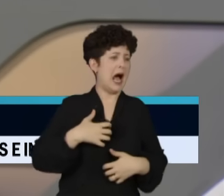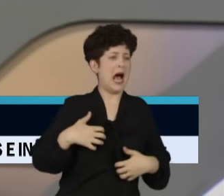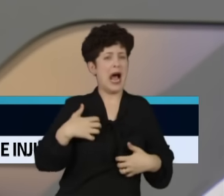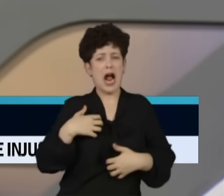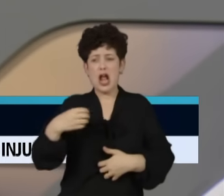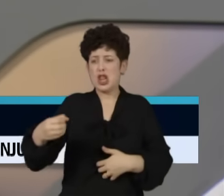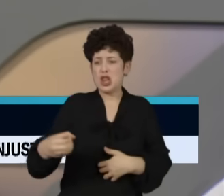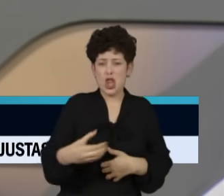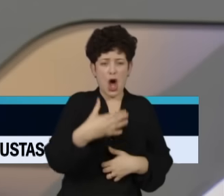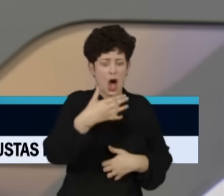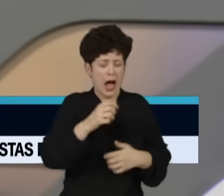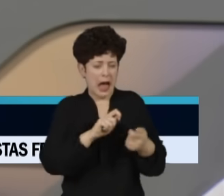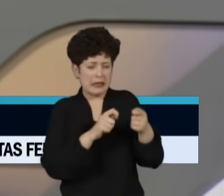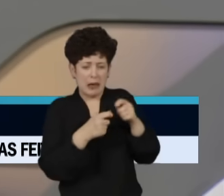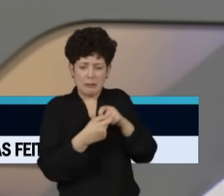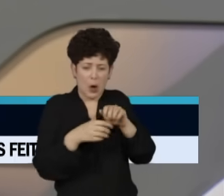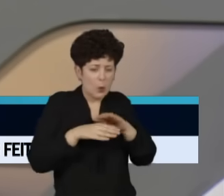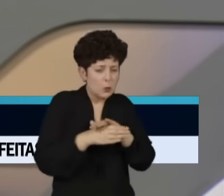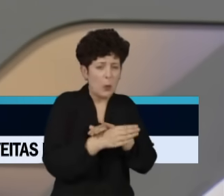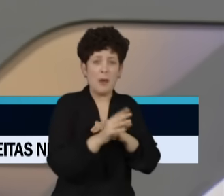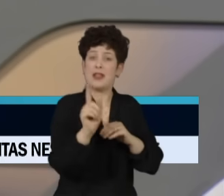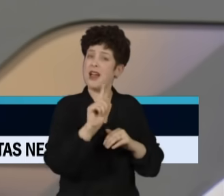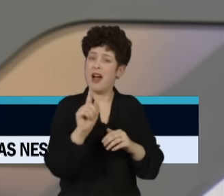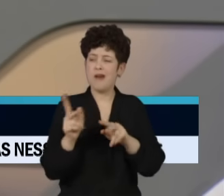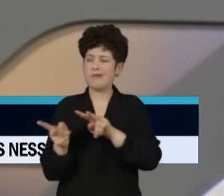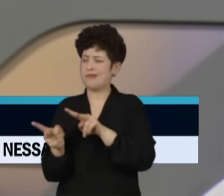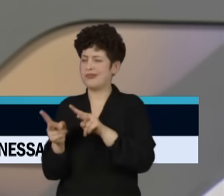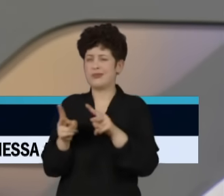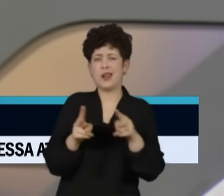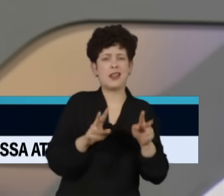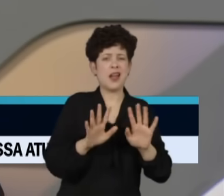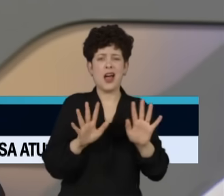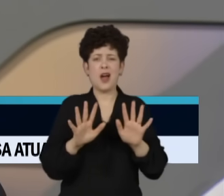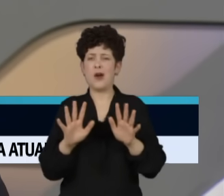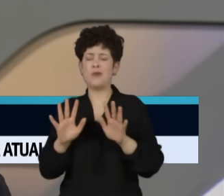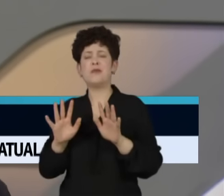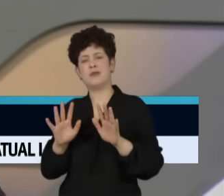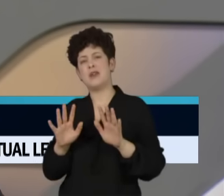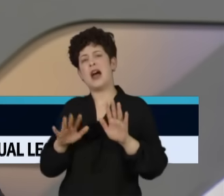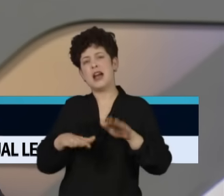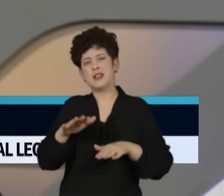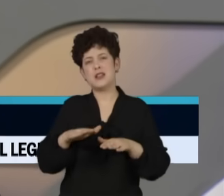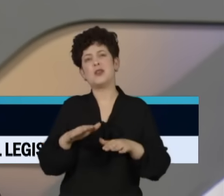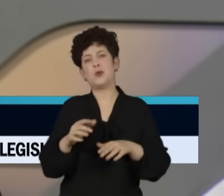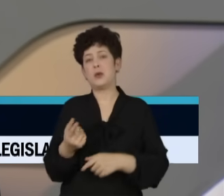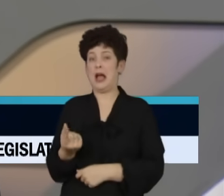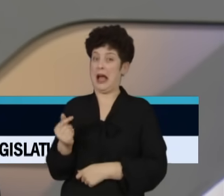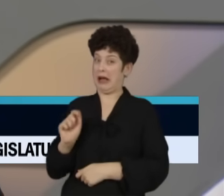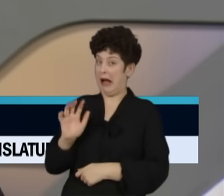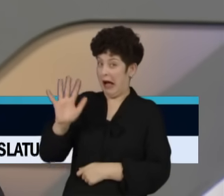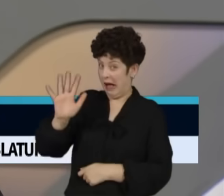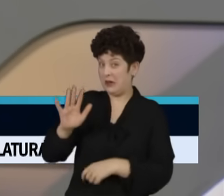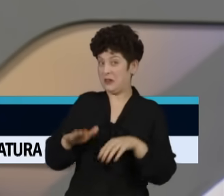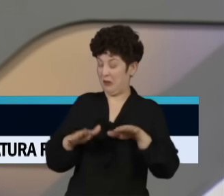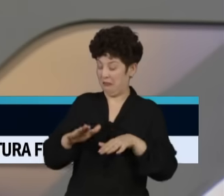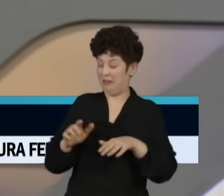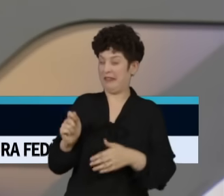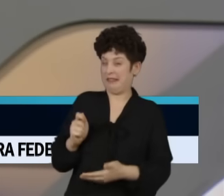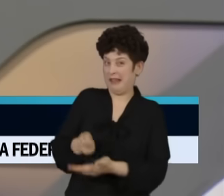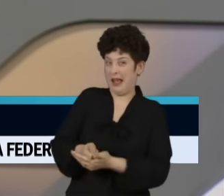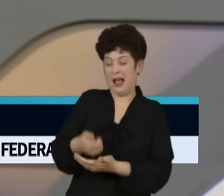para para ele eh dolorosa essa transição. Eh, talvez doa um pouco no bolso porque os